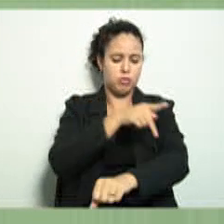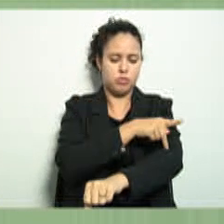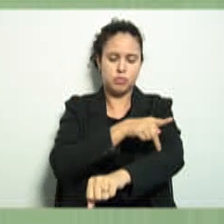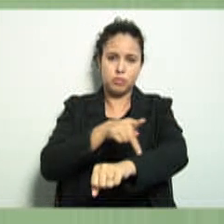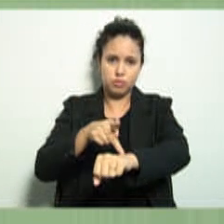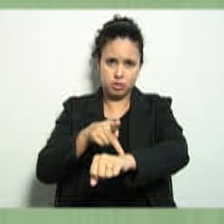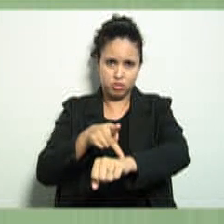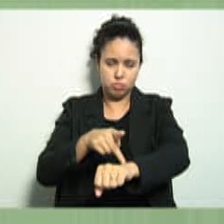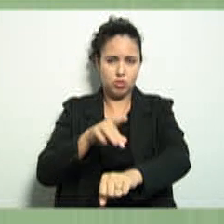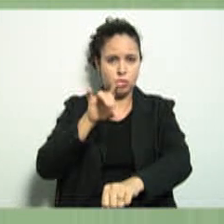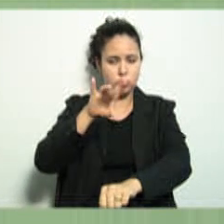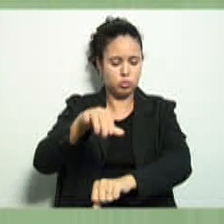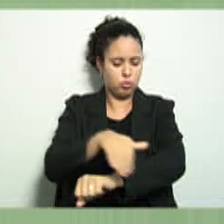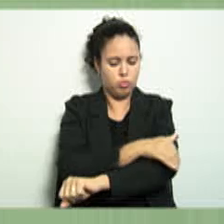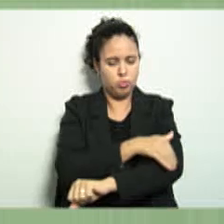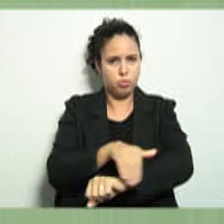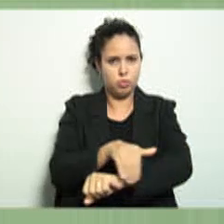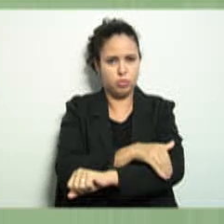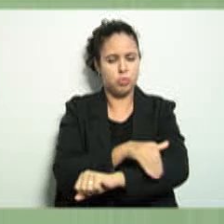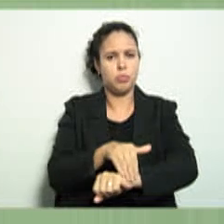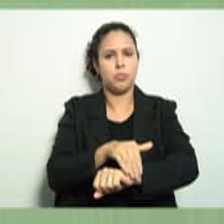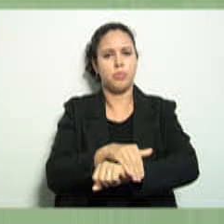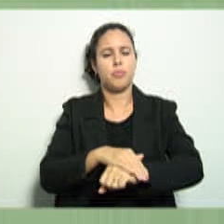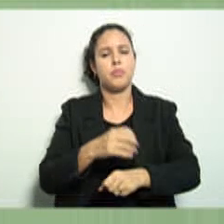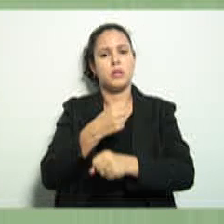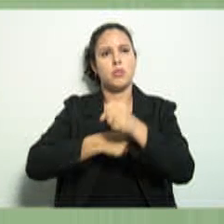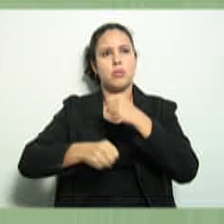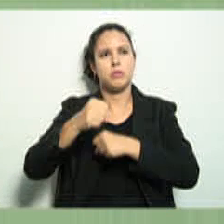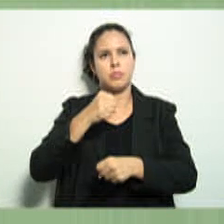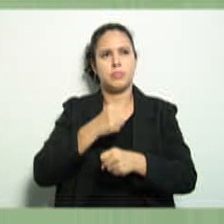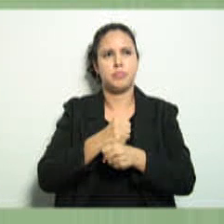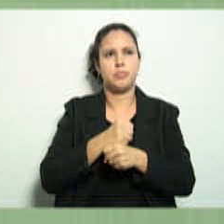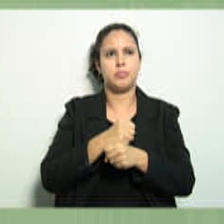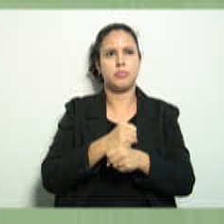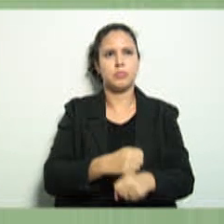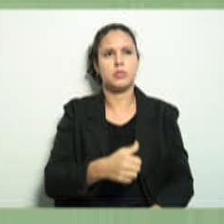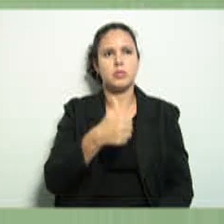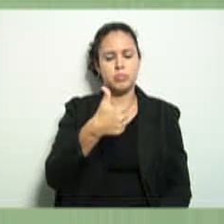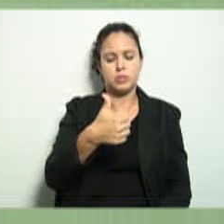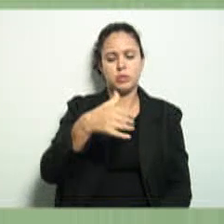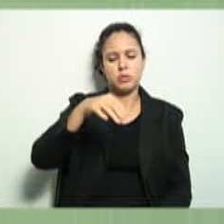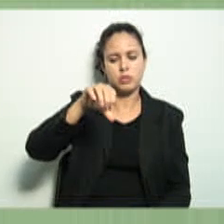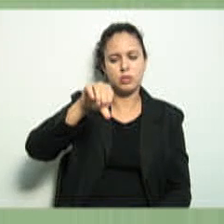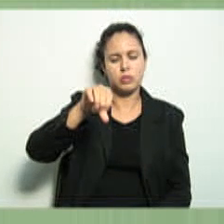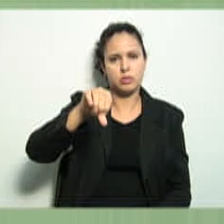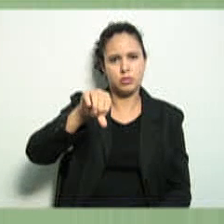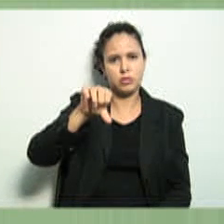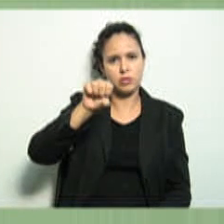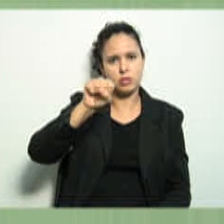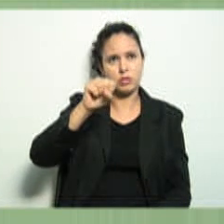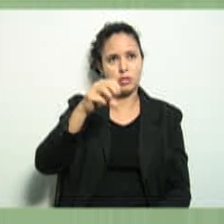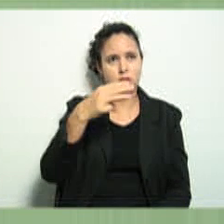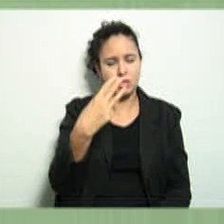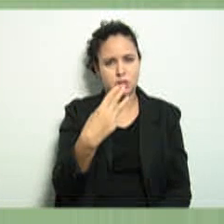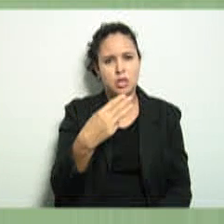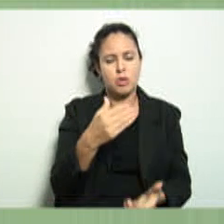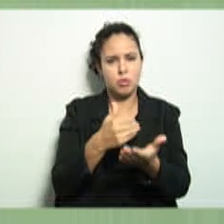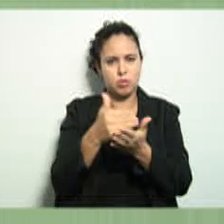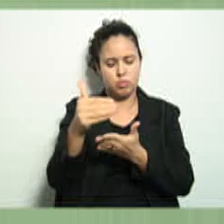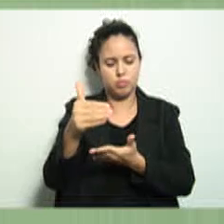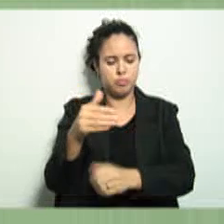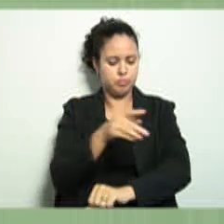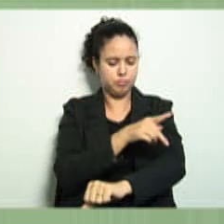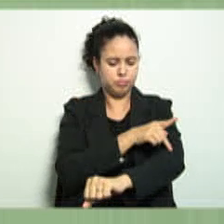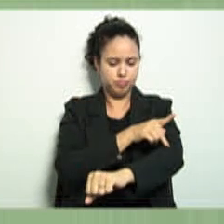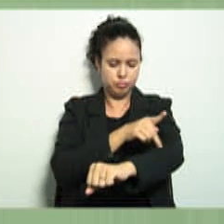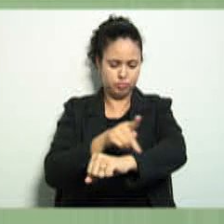em 1983, quando a rodovia já se denominava BR-364, como atualmente é